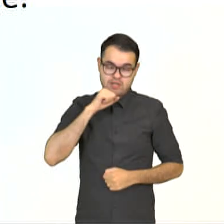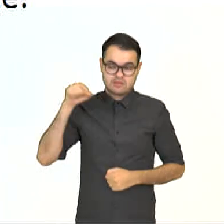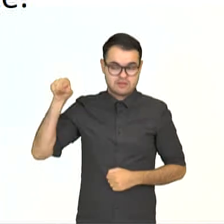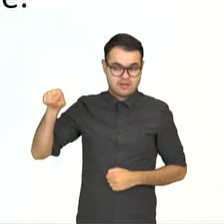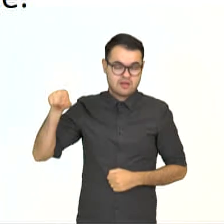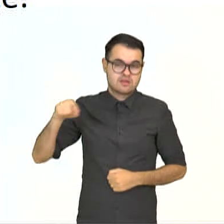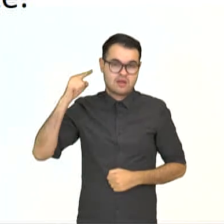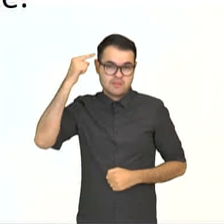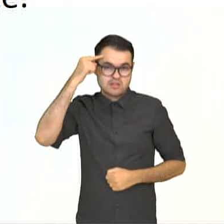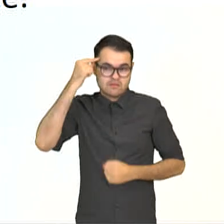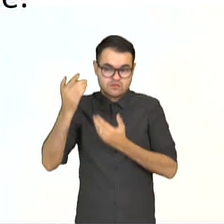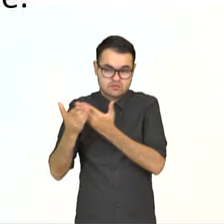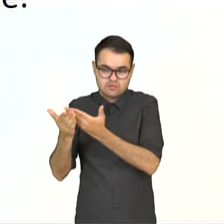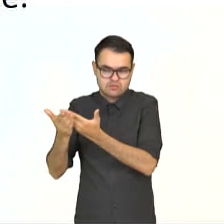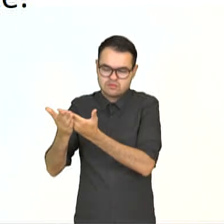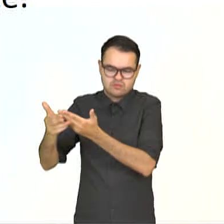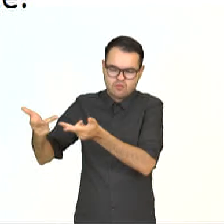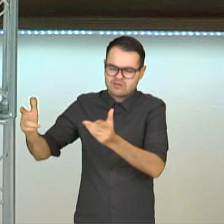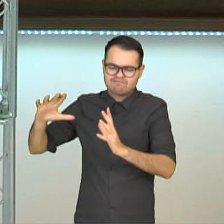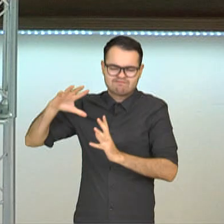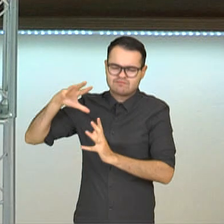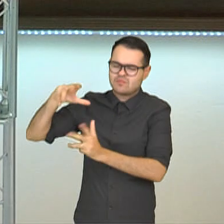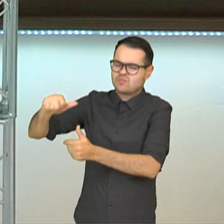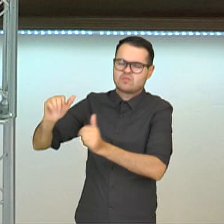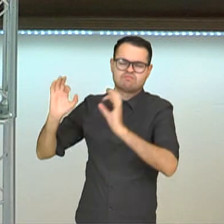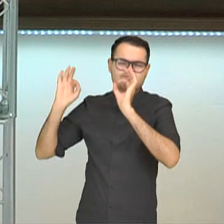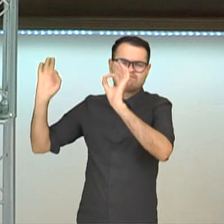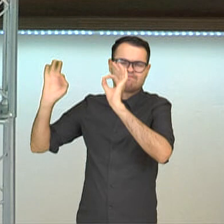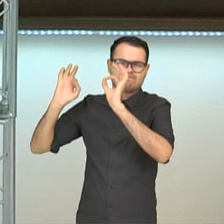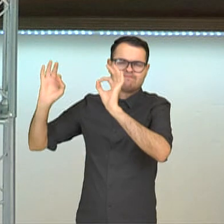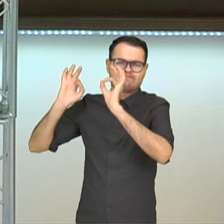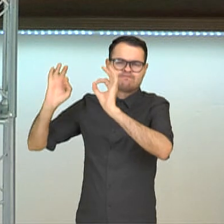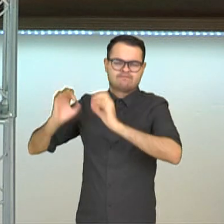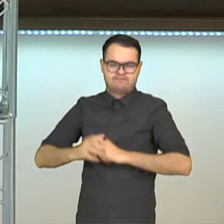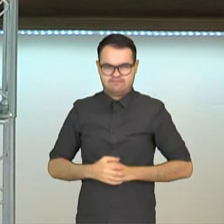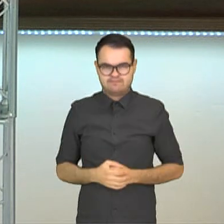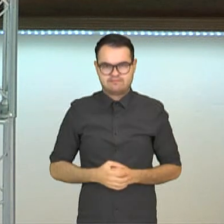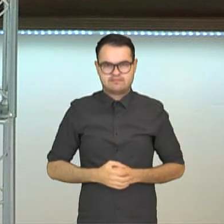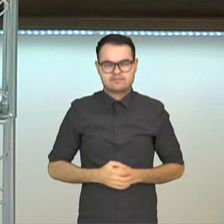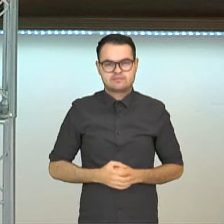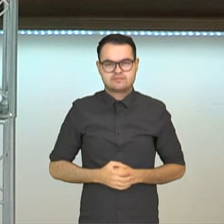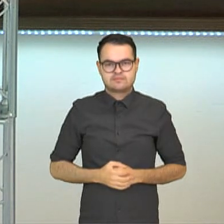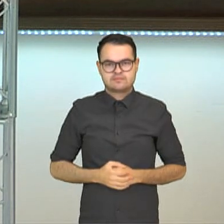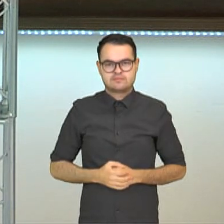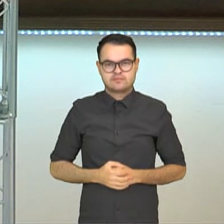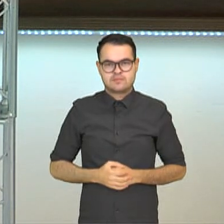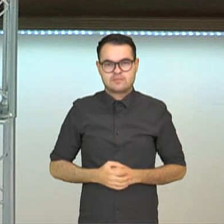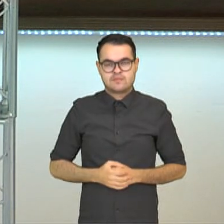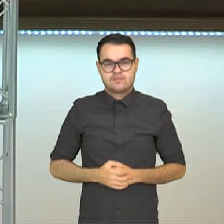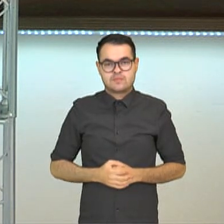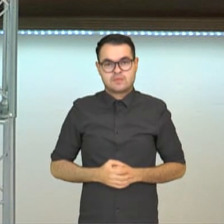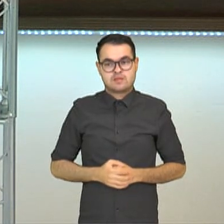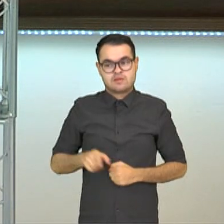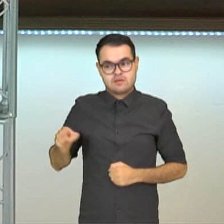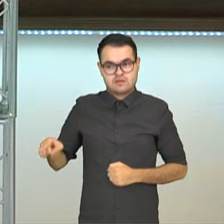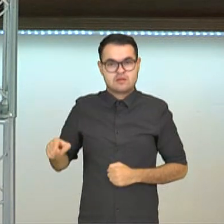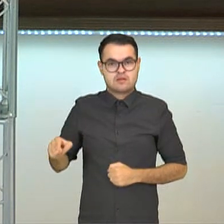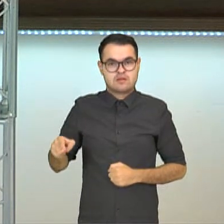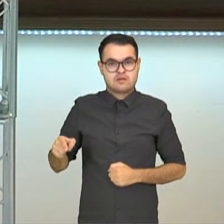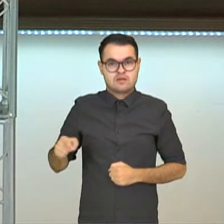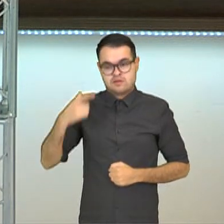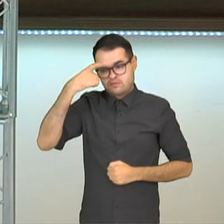achava o estudo coisa mais fina do mundo. Então ela começa dizendo no que a mãe achava. E aí ela mesma afirma: não